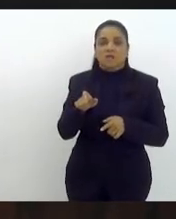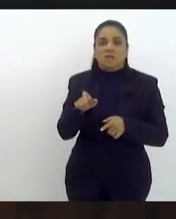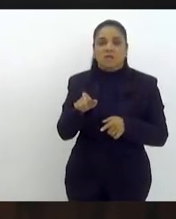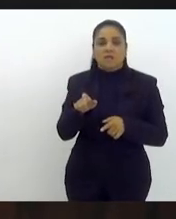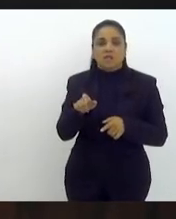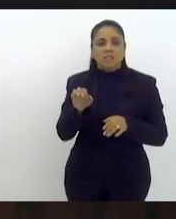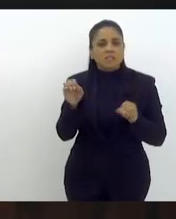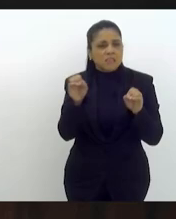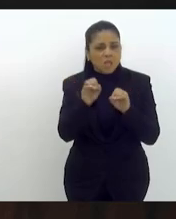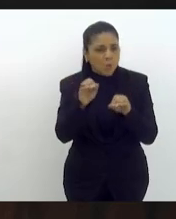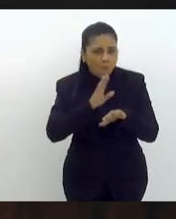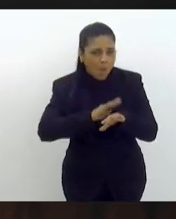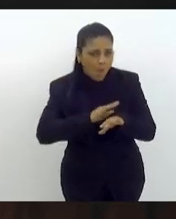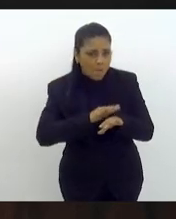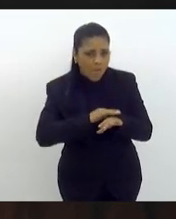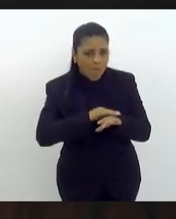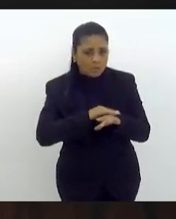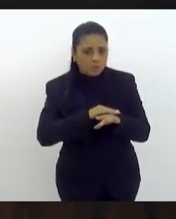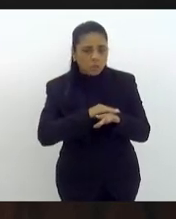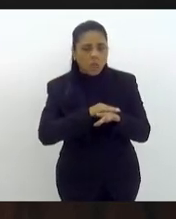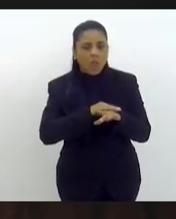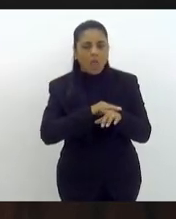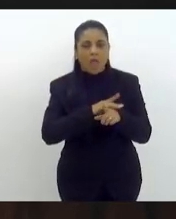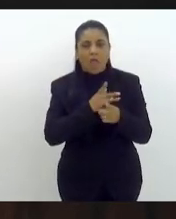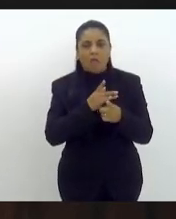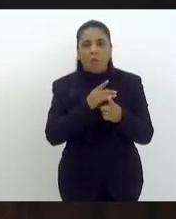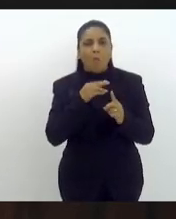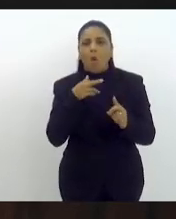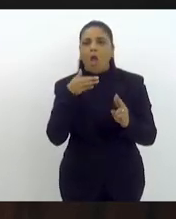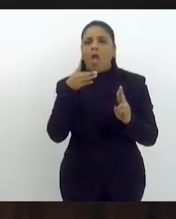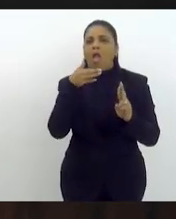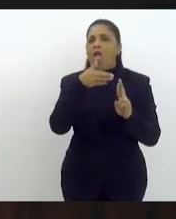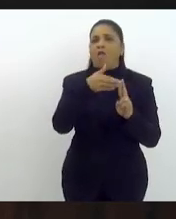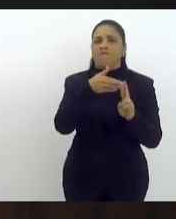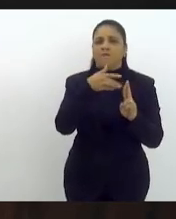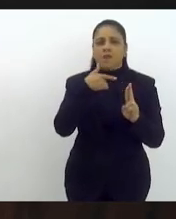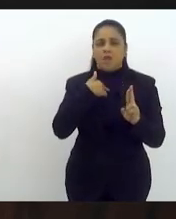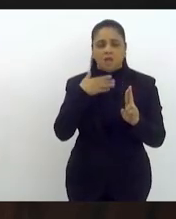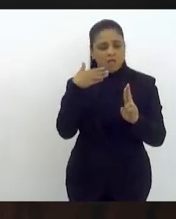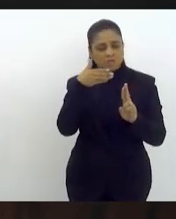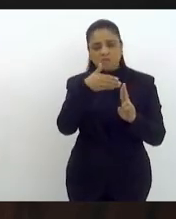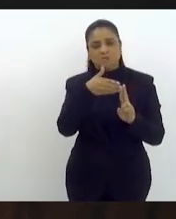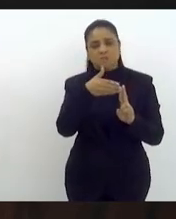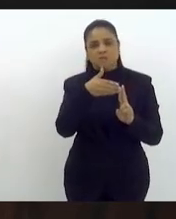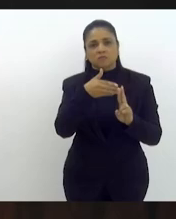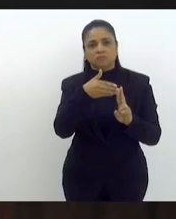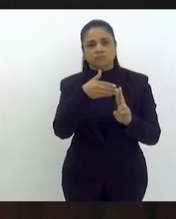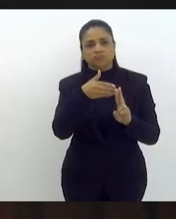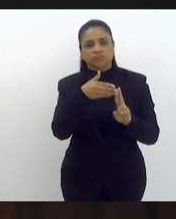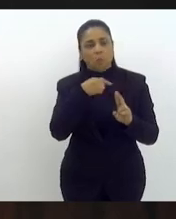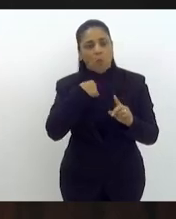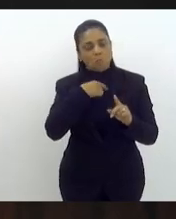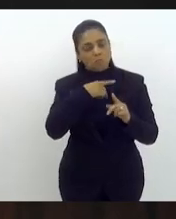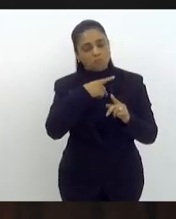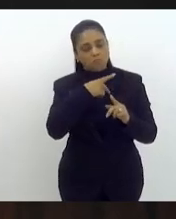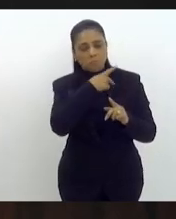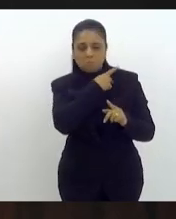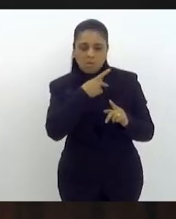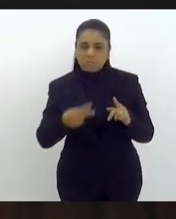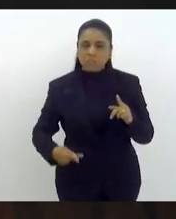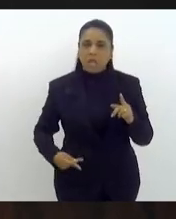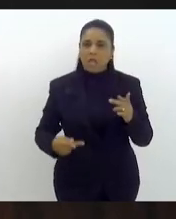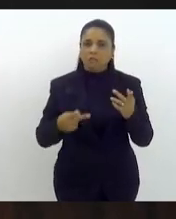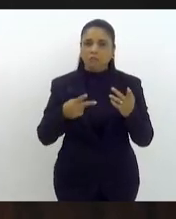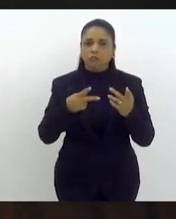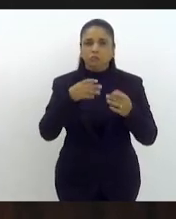isso como ponto de referência na sua decisão legal e jurídica como presidente da Comissão de constituição